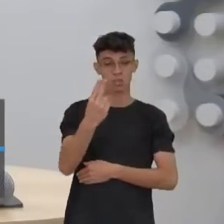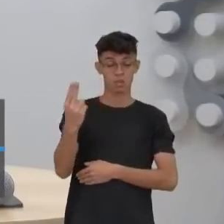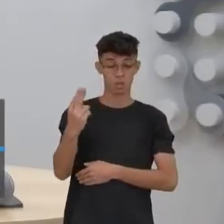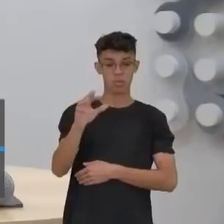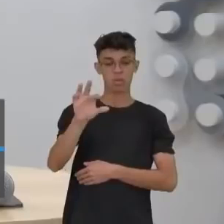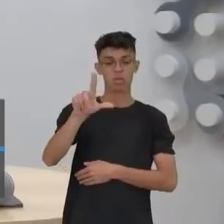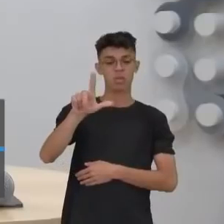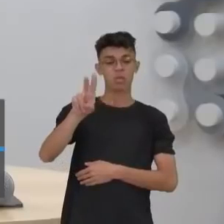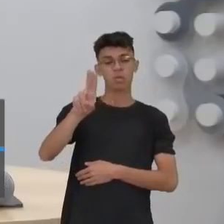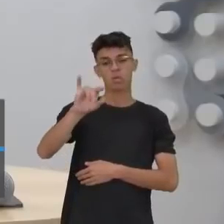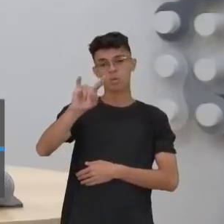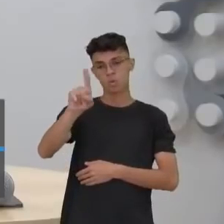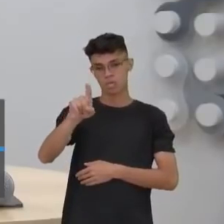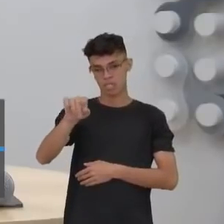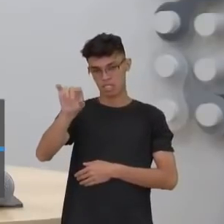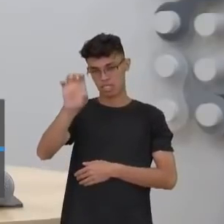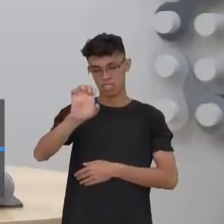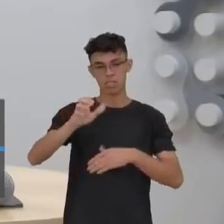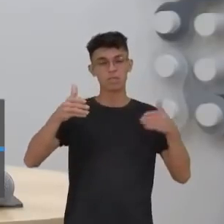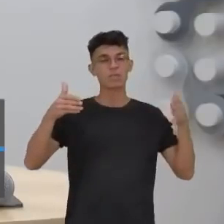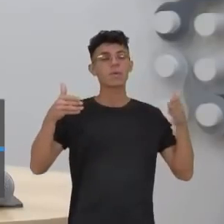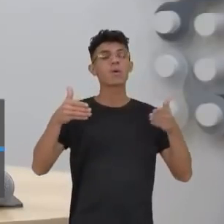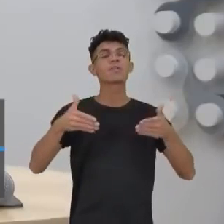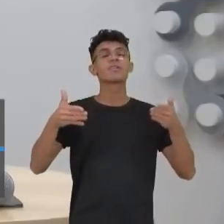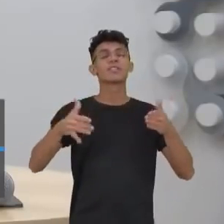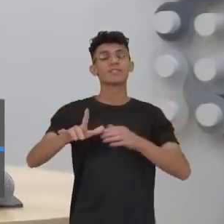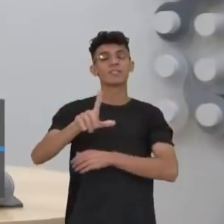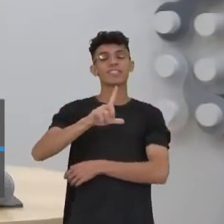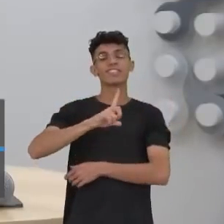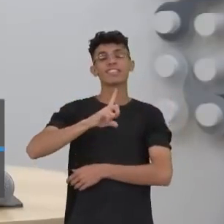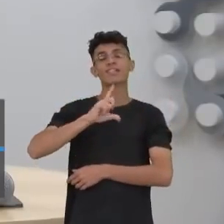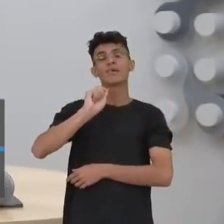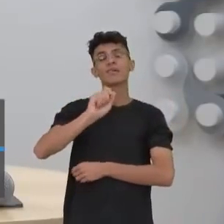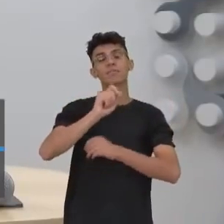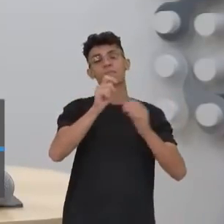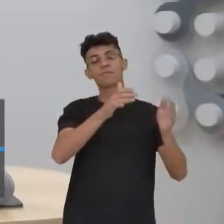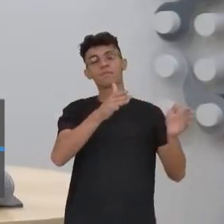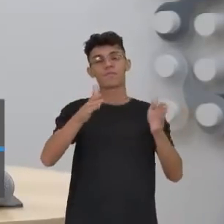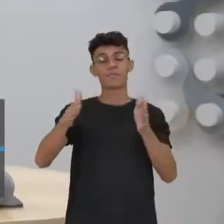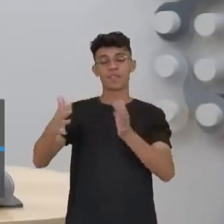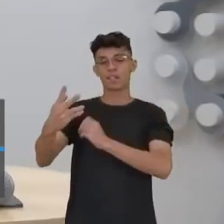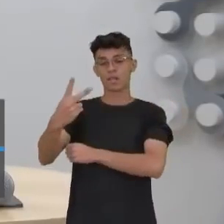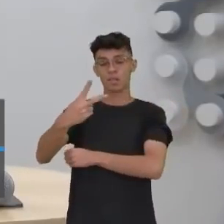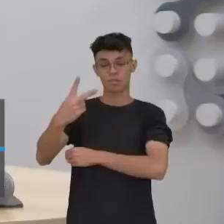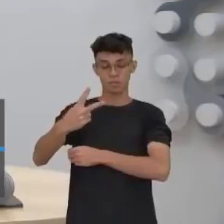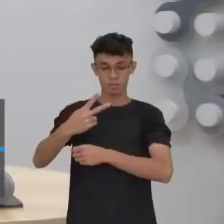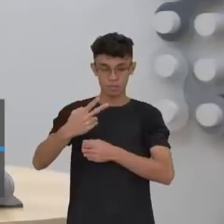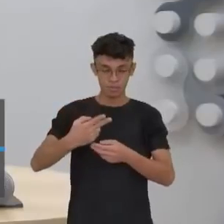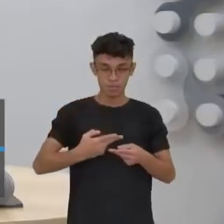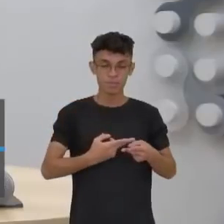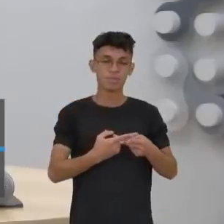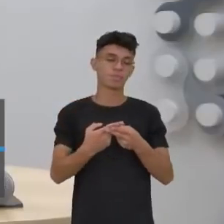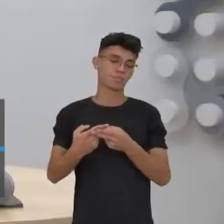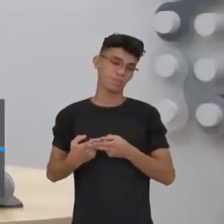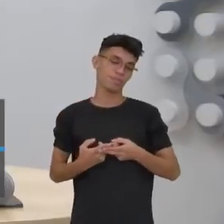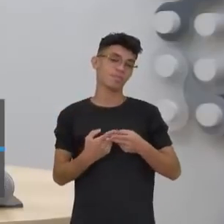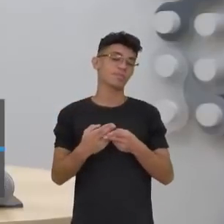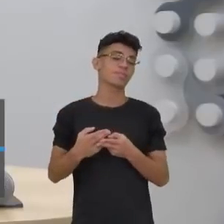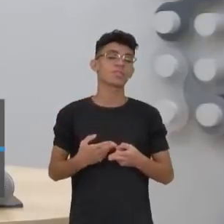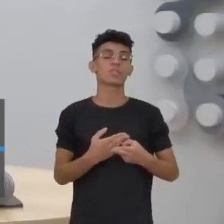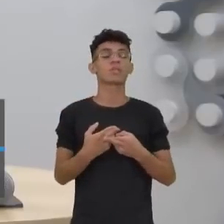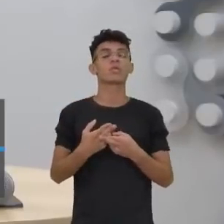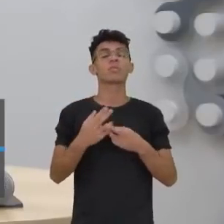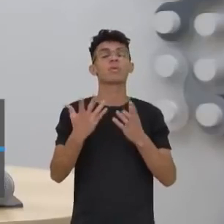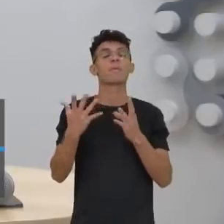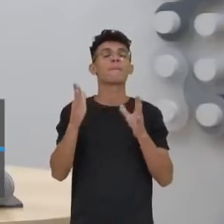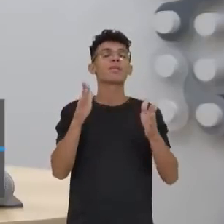Luíse Coutinho e hoje nós teremos a segunda parte da aula de revisão sobre a Era